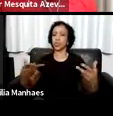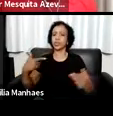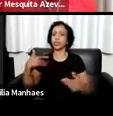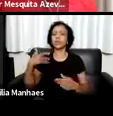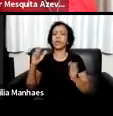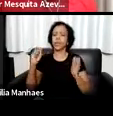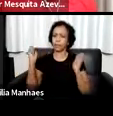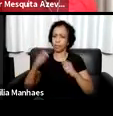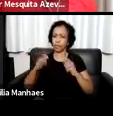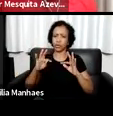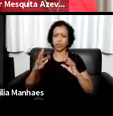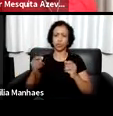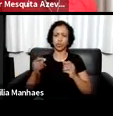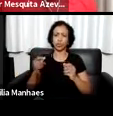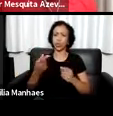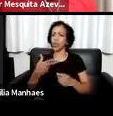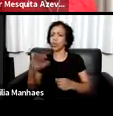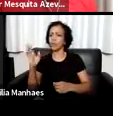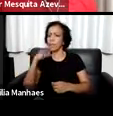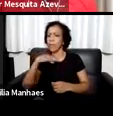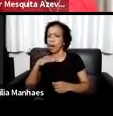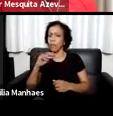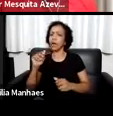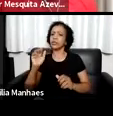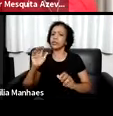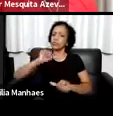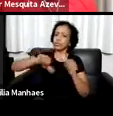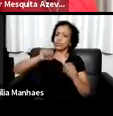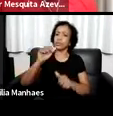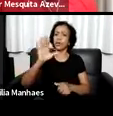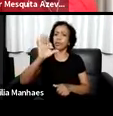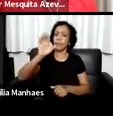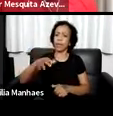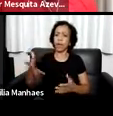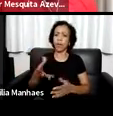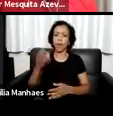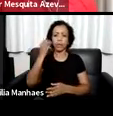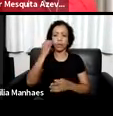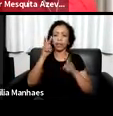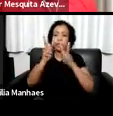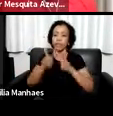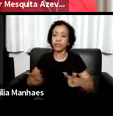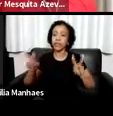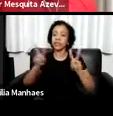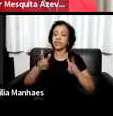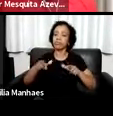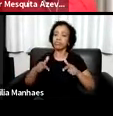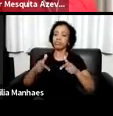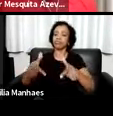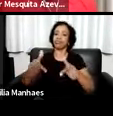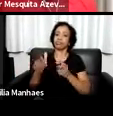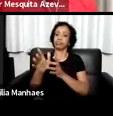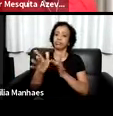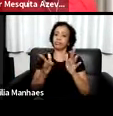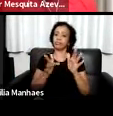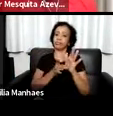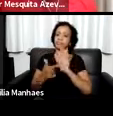todo o mal para o bem. Então, amém, devemos enxergar uma grande oportunidade de avanço do Evangelho, através dessa